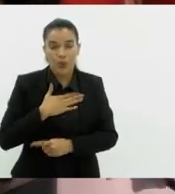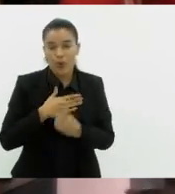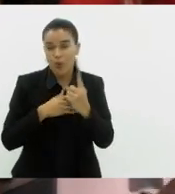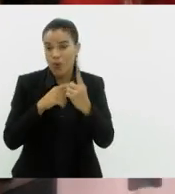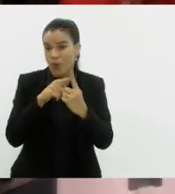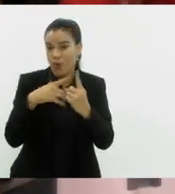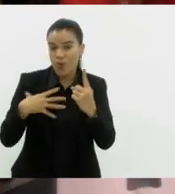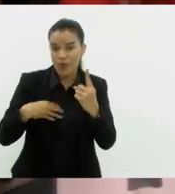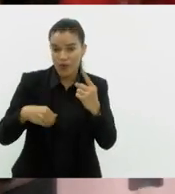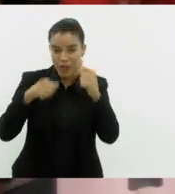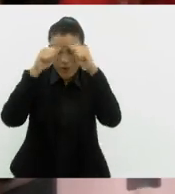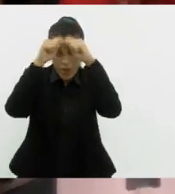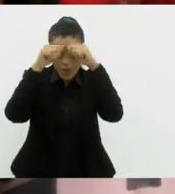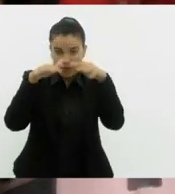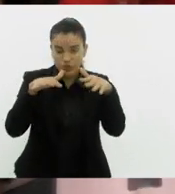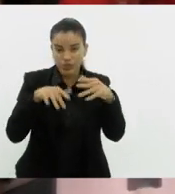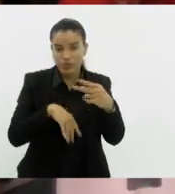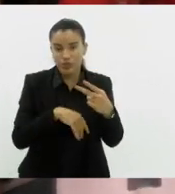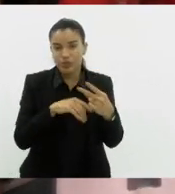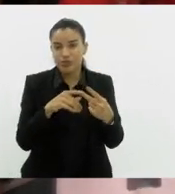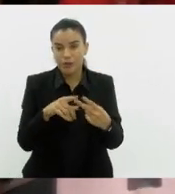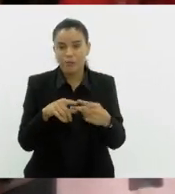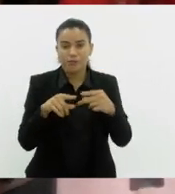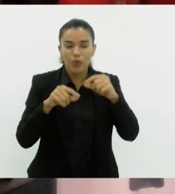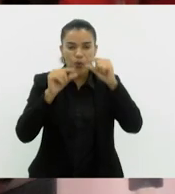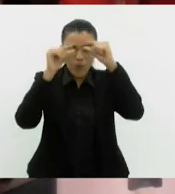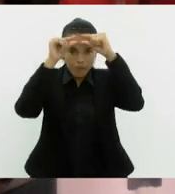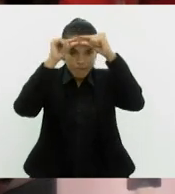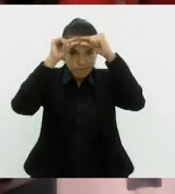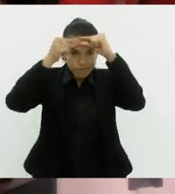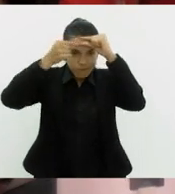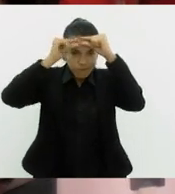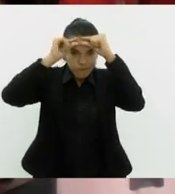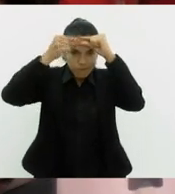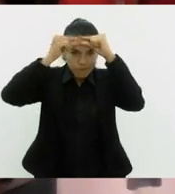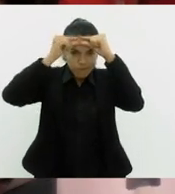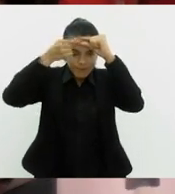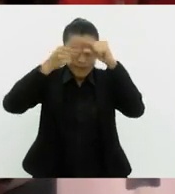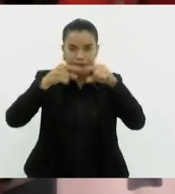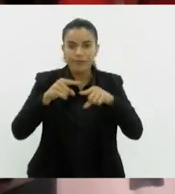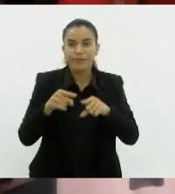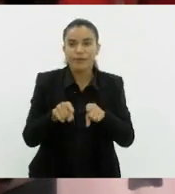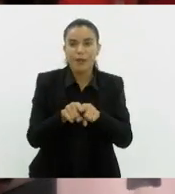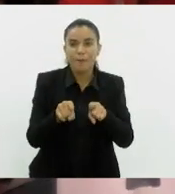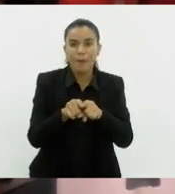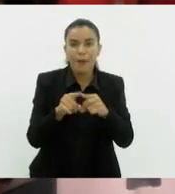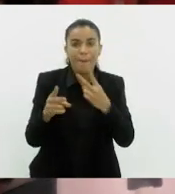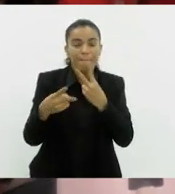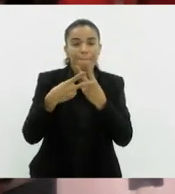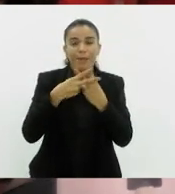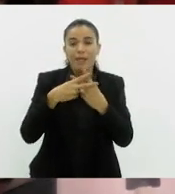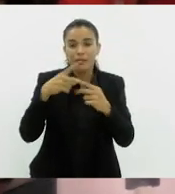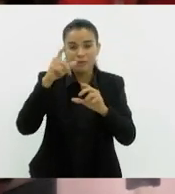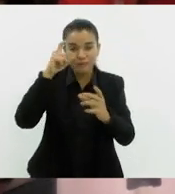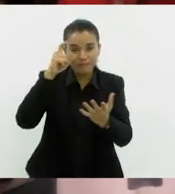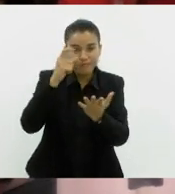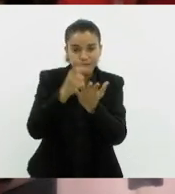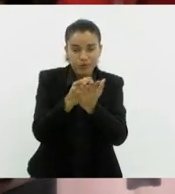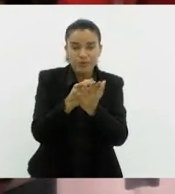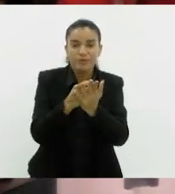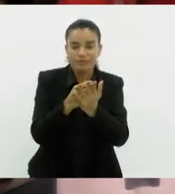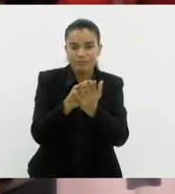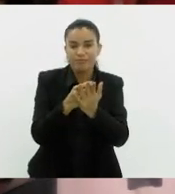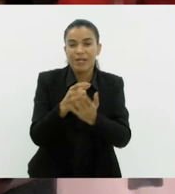1 filho autista, com uma válvula no cérebro, que foi preso para o reconhecimento facial por uma